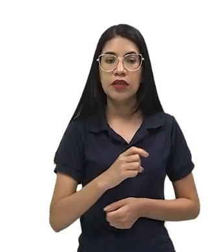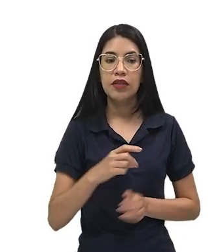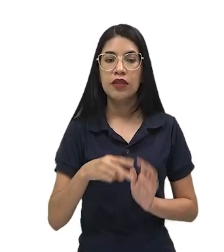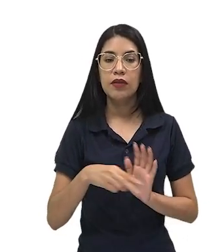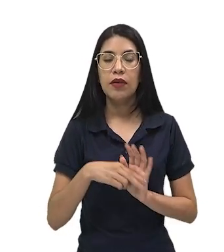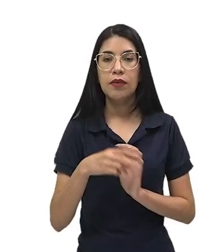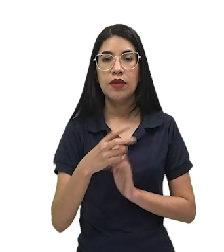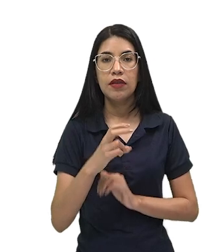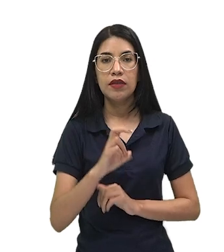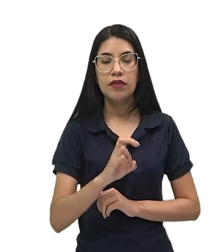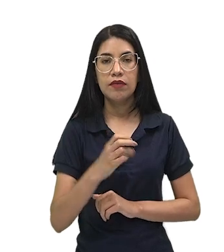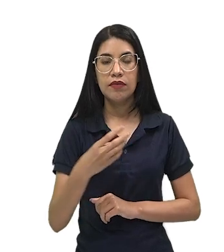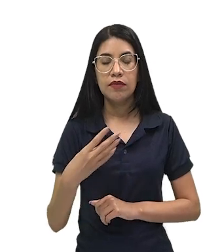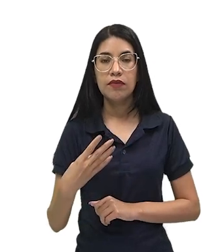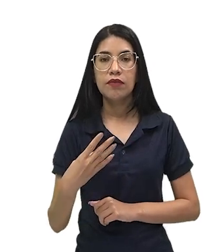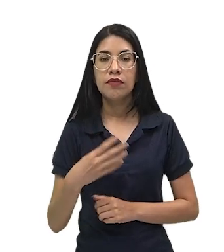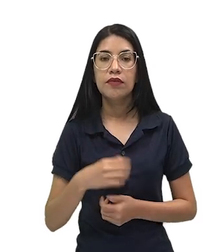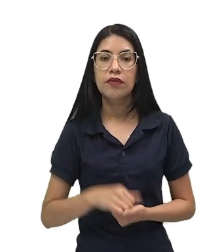54.